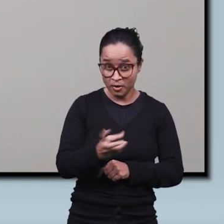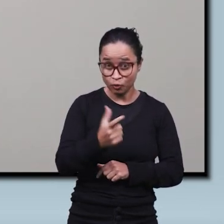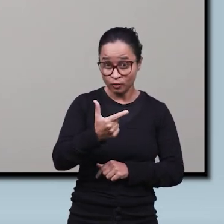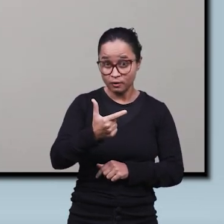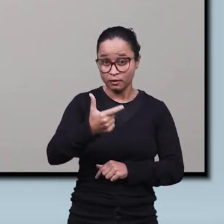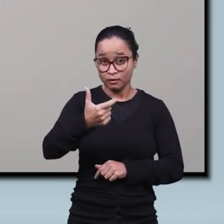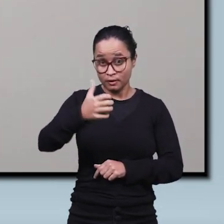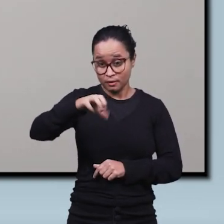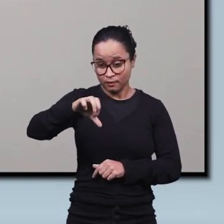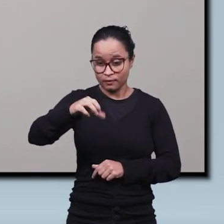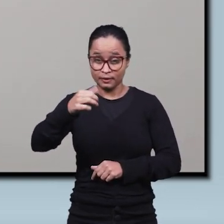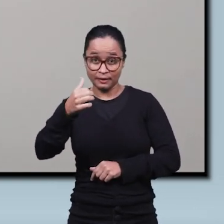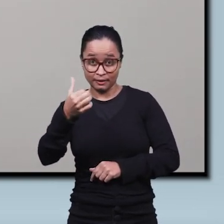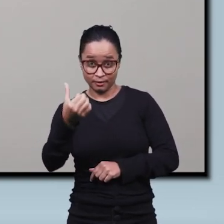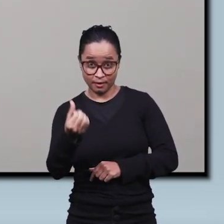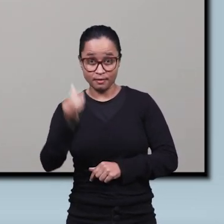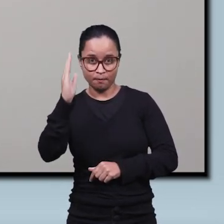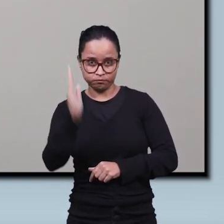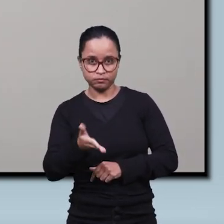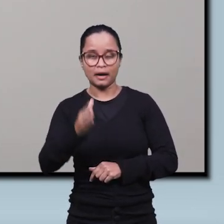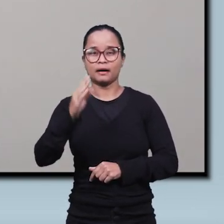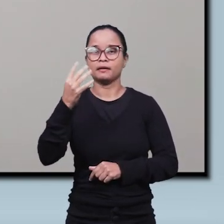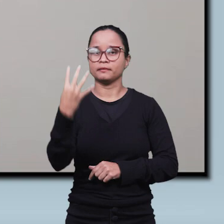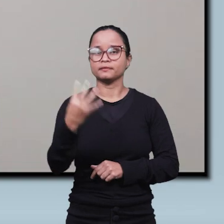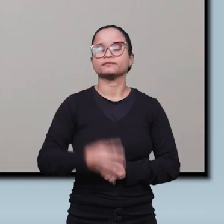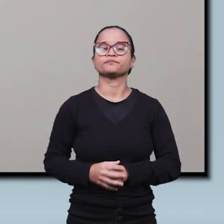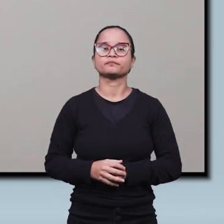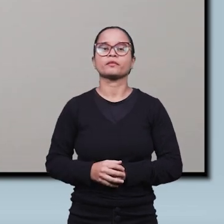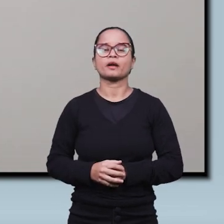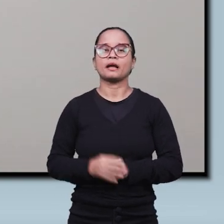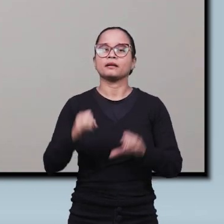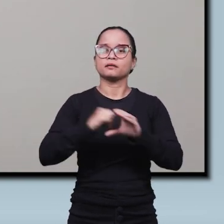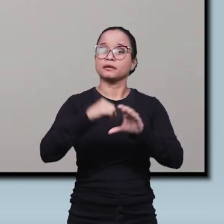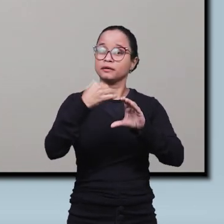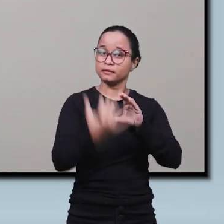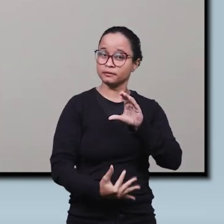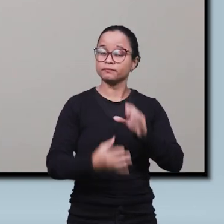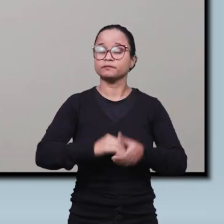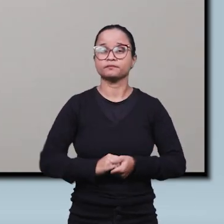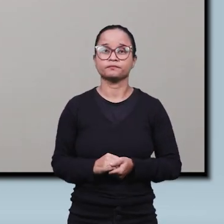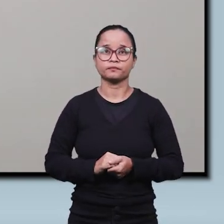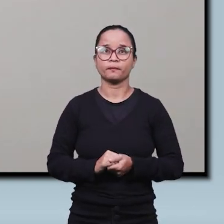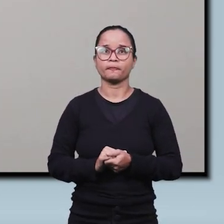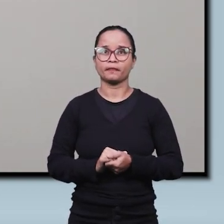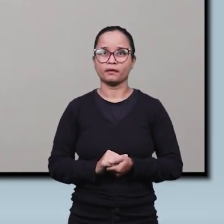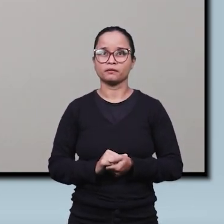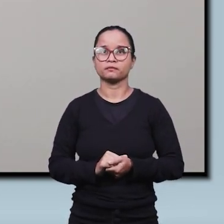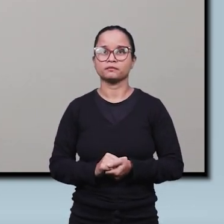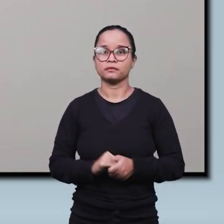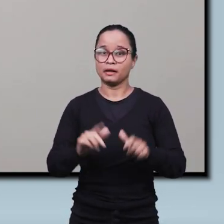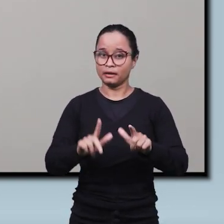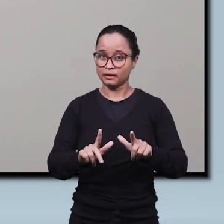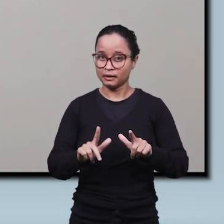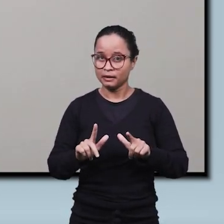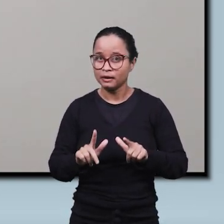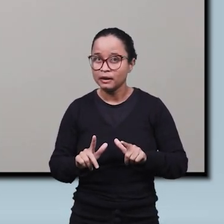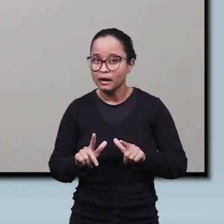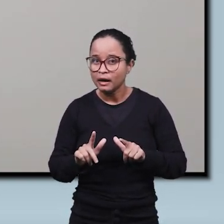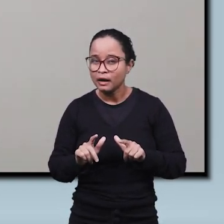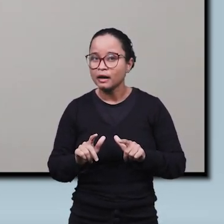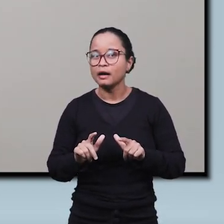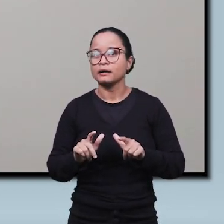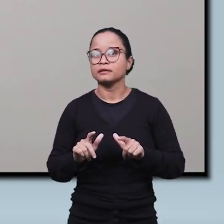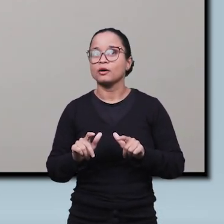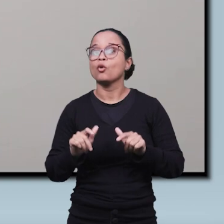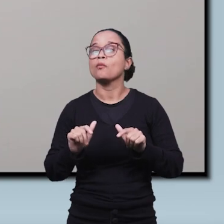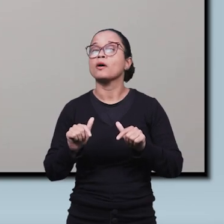5.296/4, ela é definida ou caracterizada pela alteração total ou